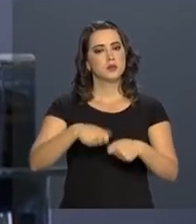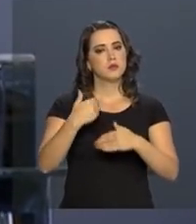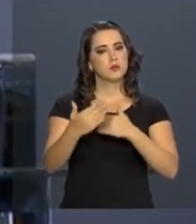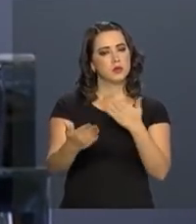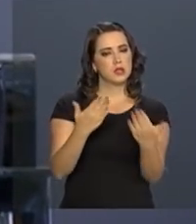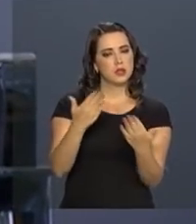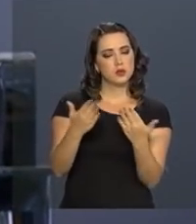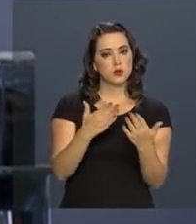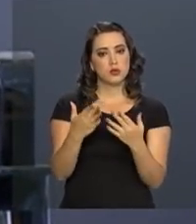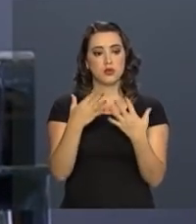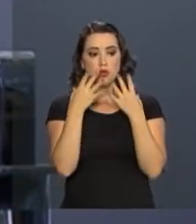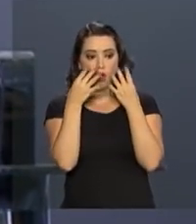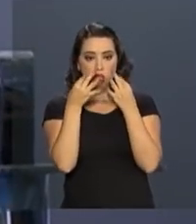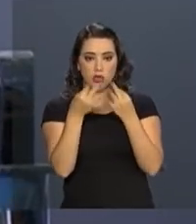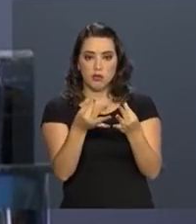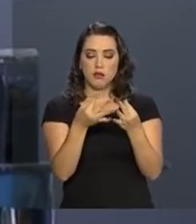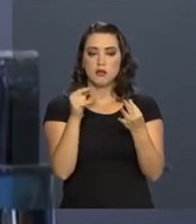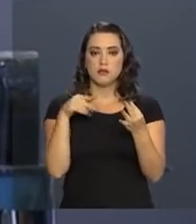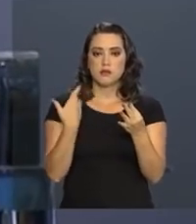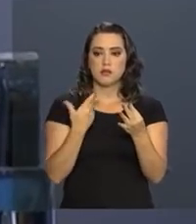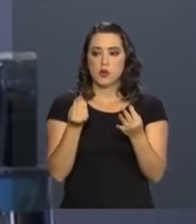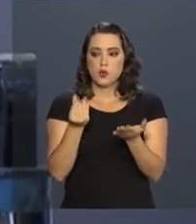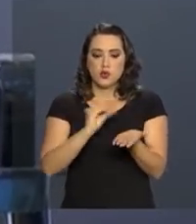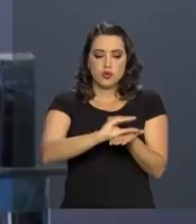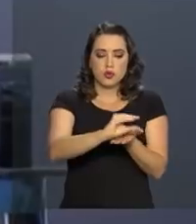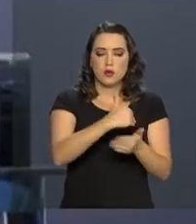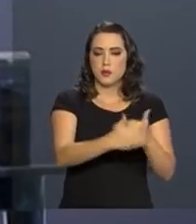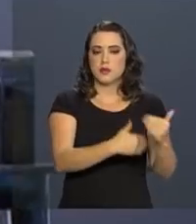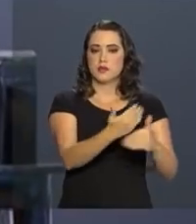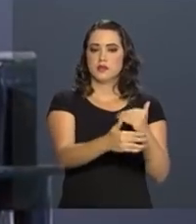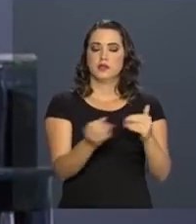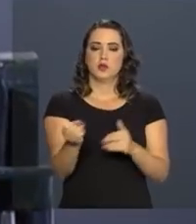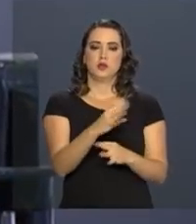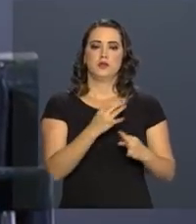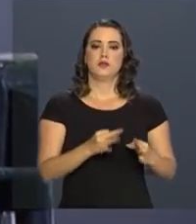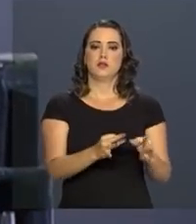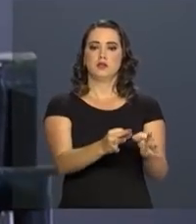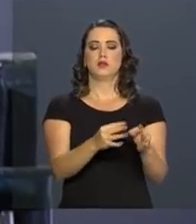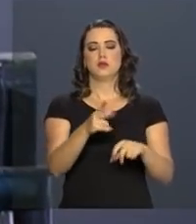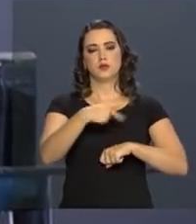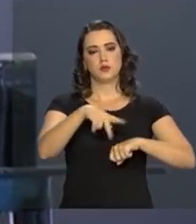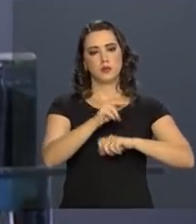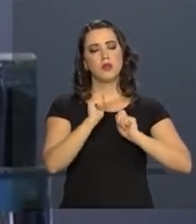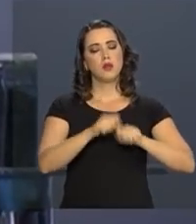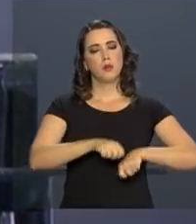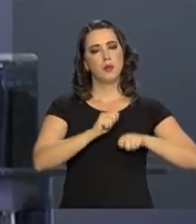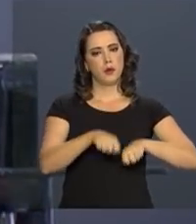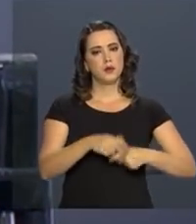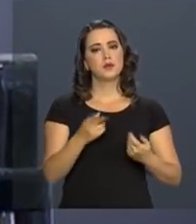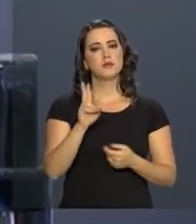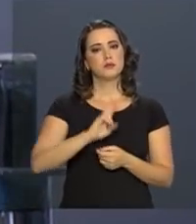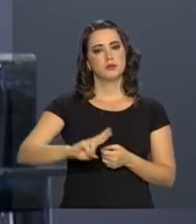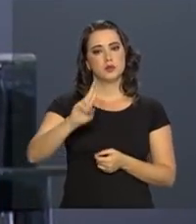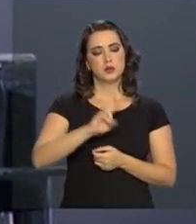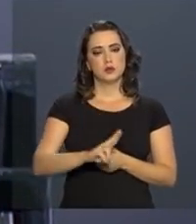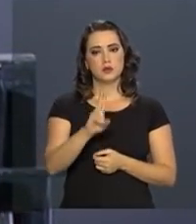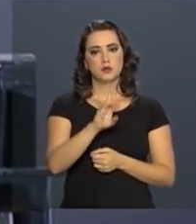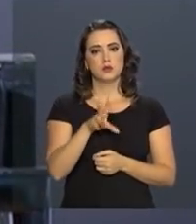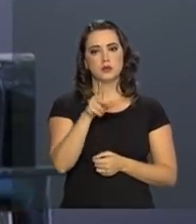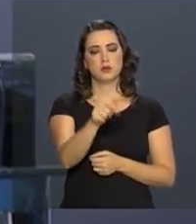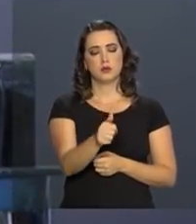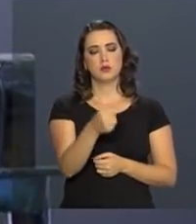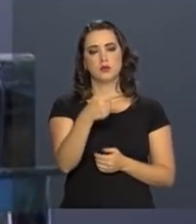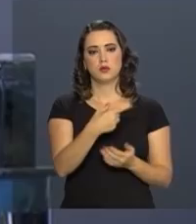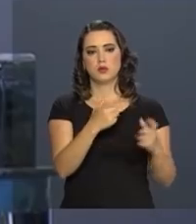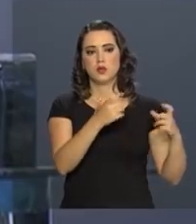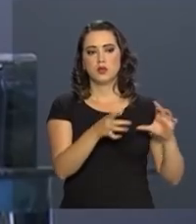na atração de investimentos destinados ao desenvolvimento de novas tecnologias que possam ser usadas em todos